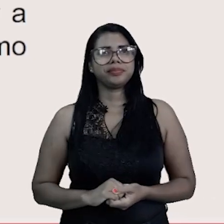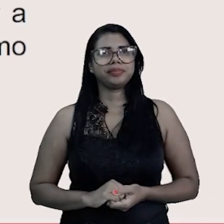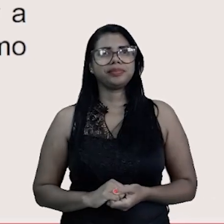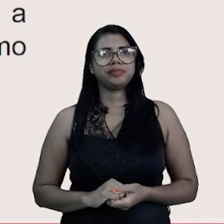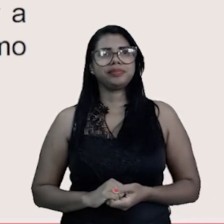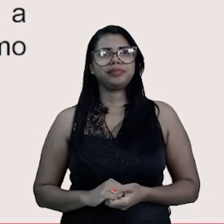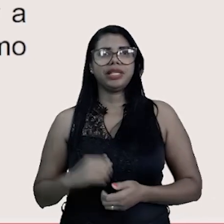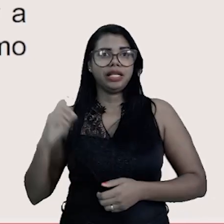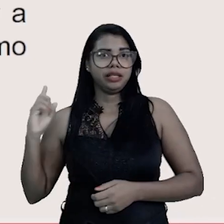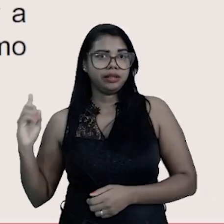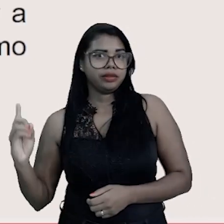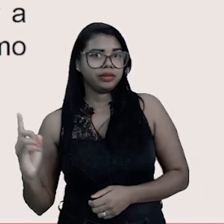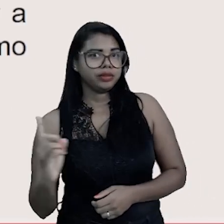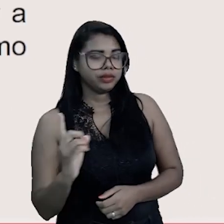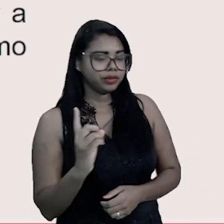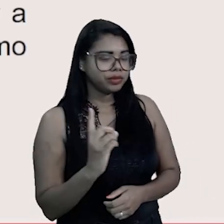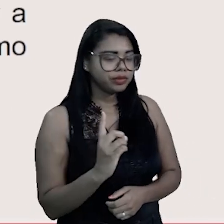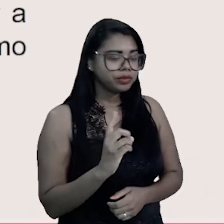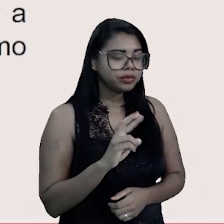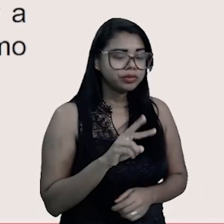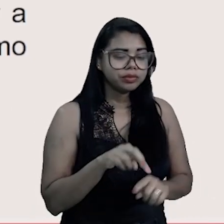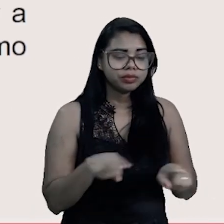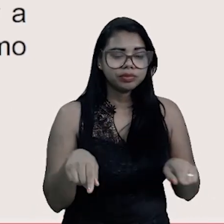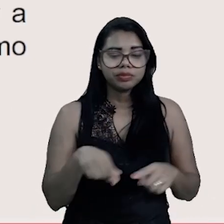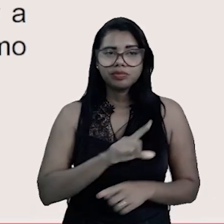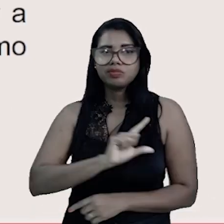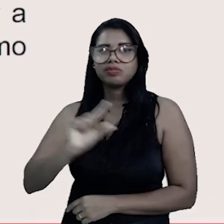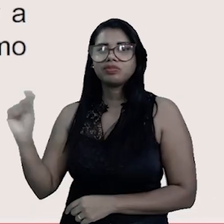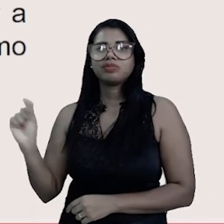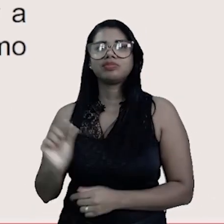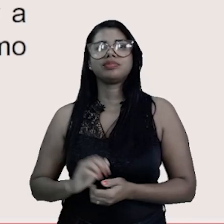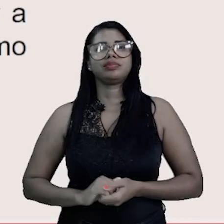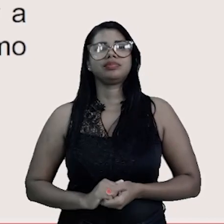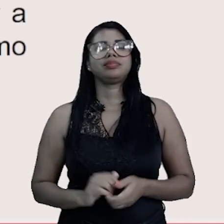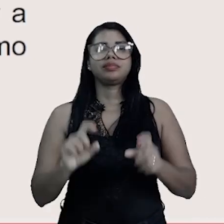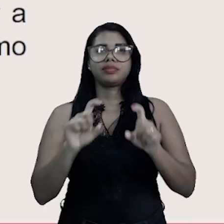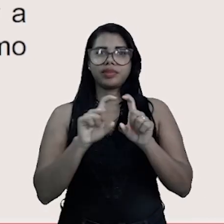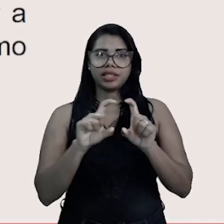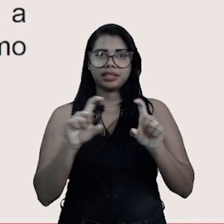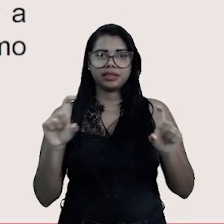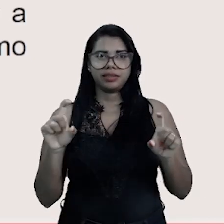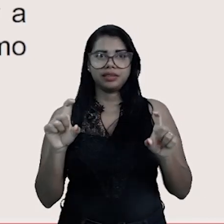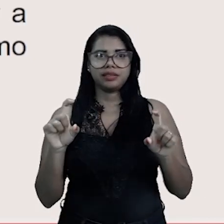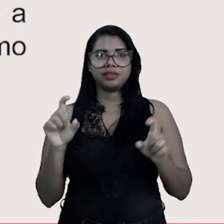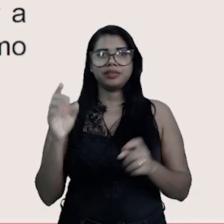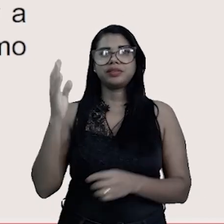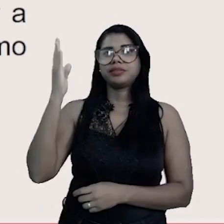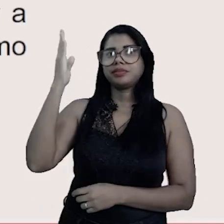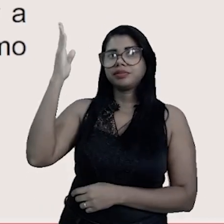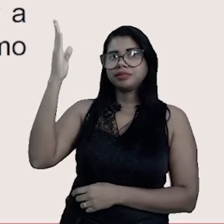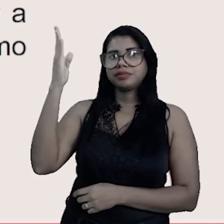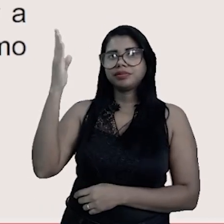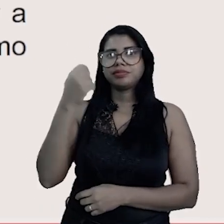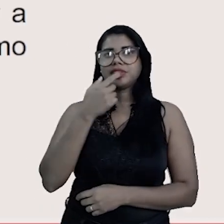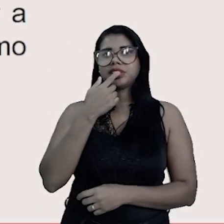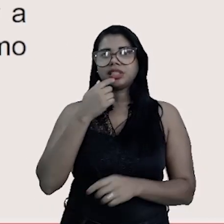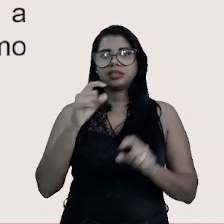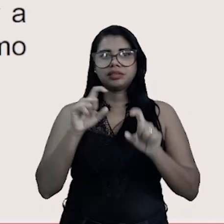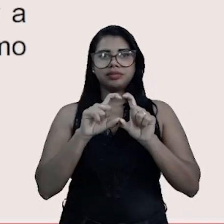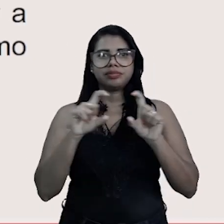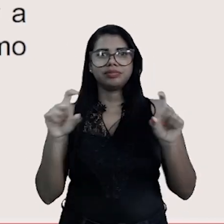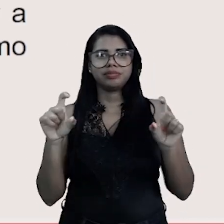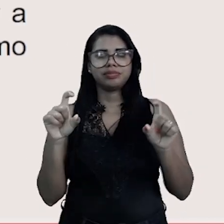Então, observa. Nessa frase aqui, né, isso é um período composto, formado por